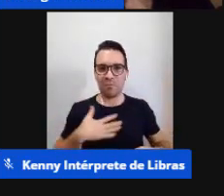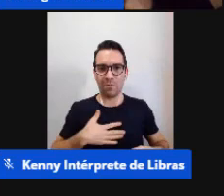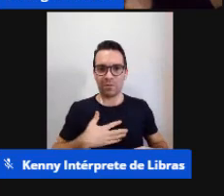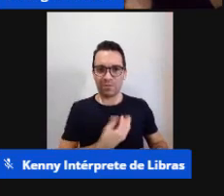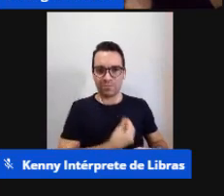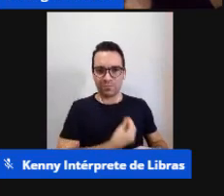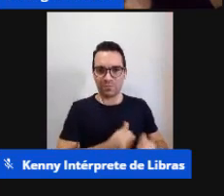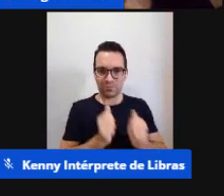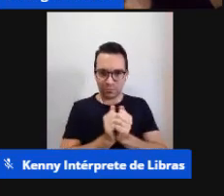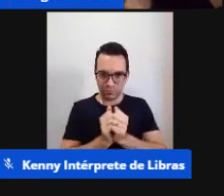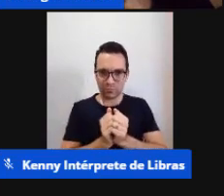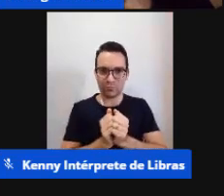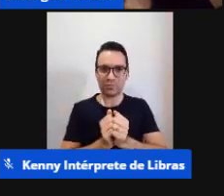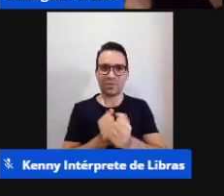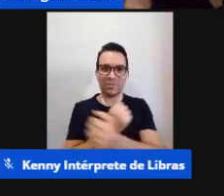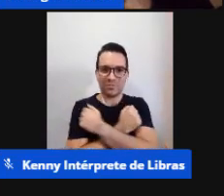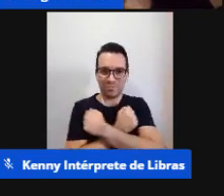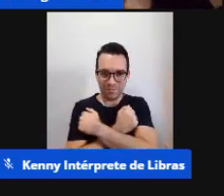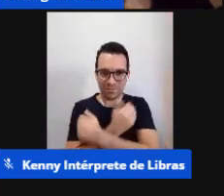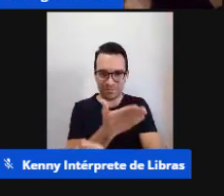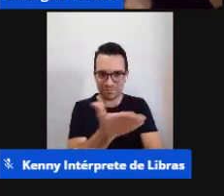a próxima. Um abraço.